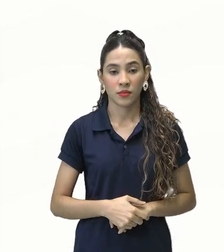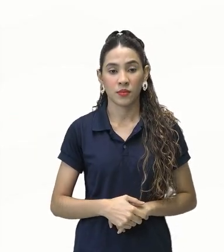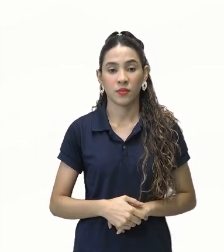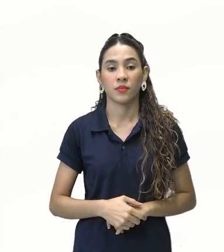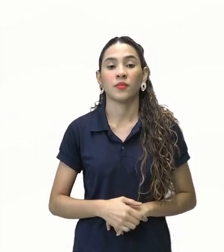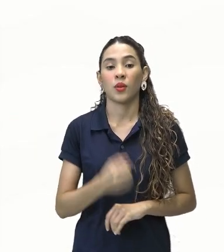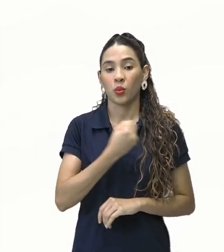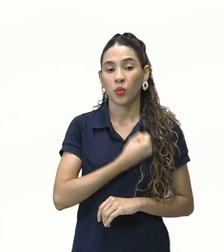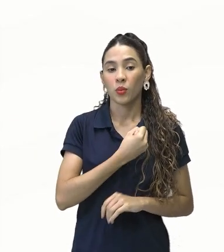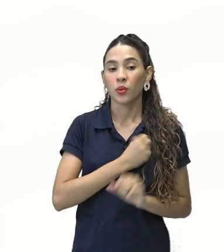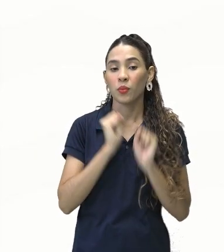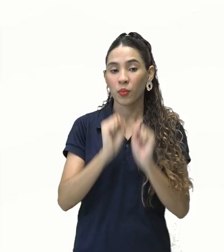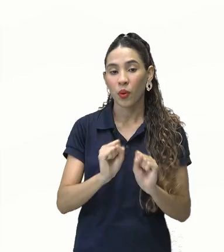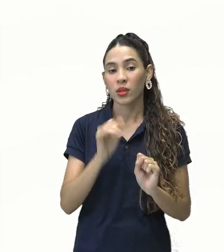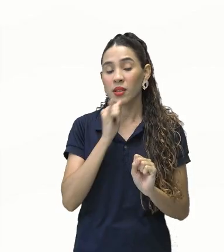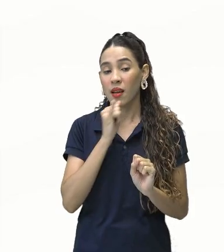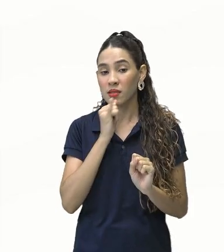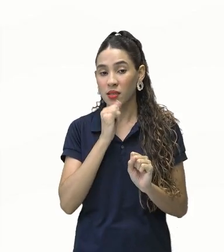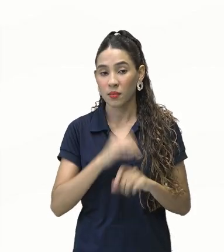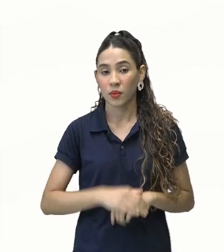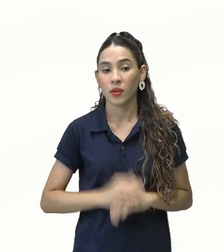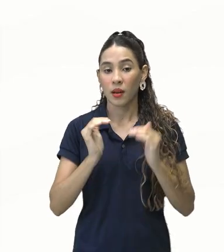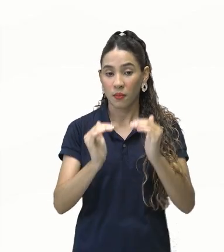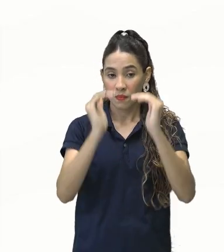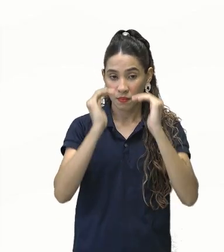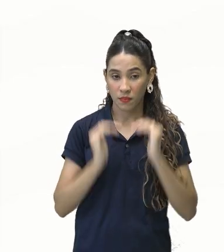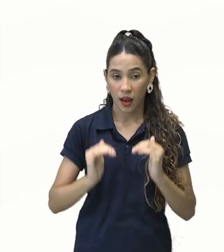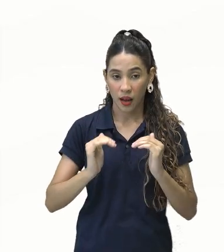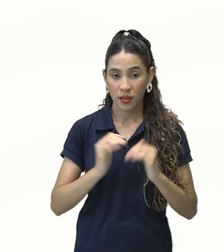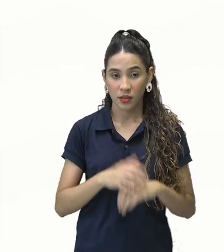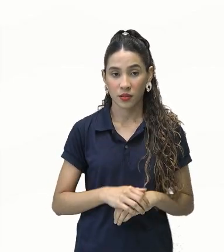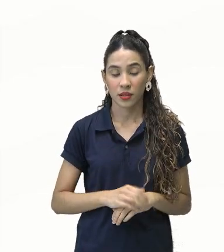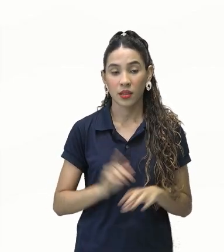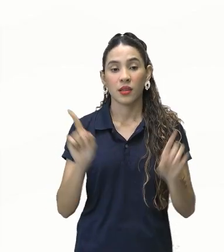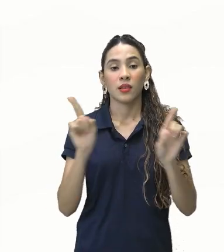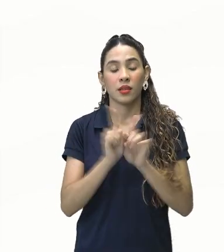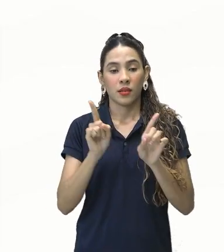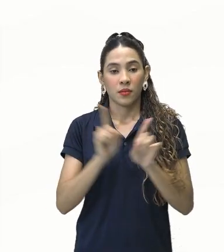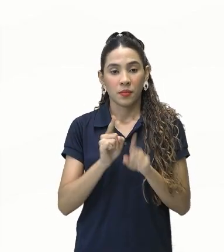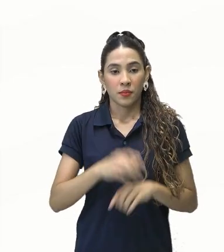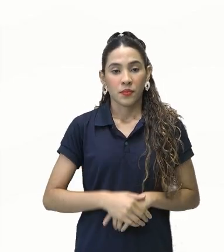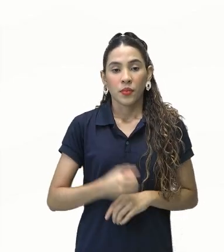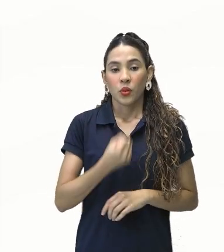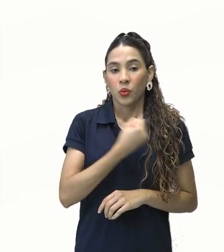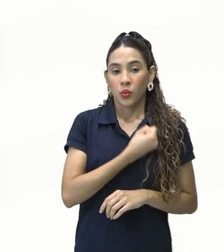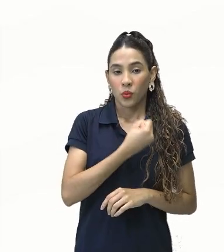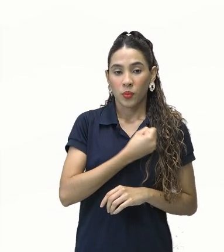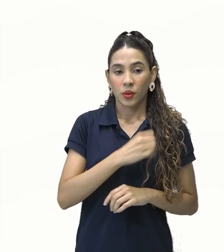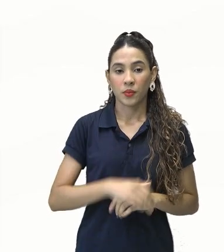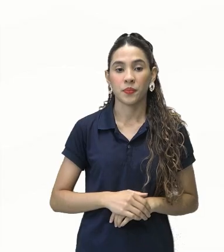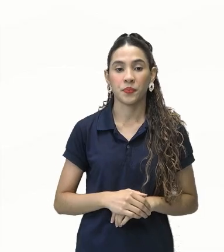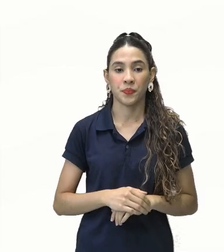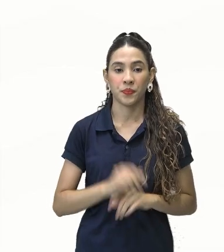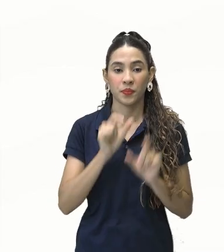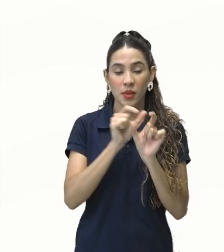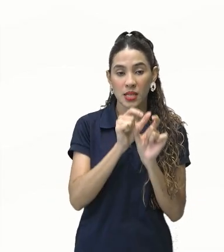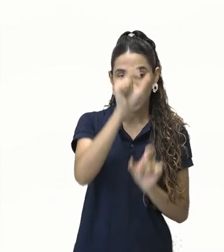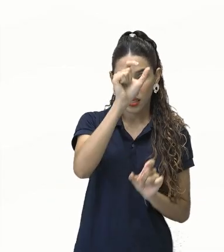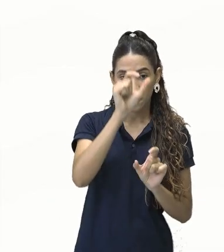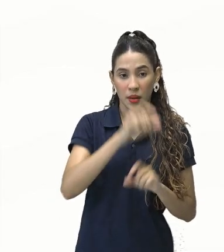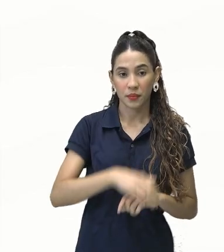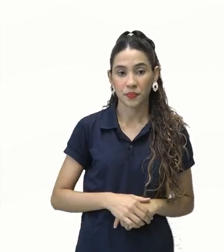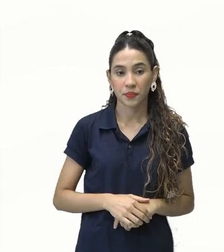Os números eu posso considerar tanto essa parte de baixo, como a parte de